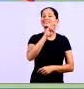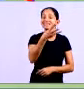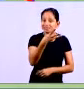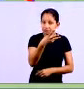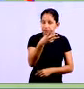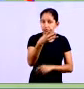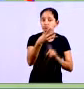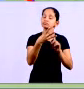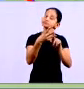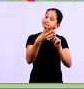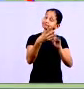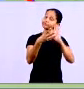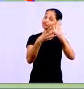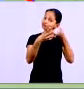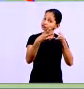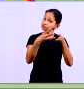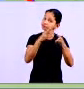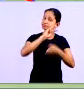que a alíquota seja